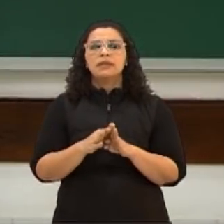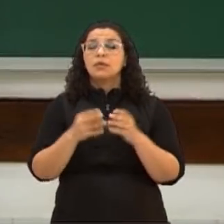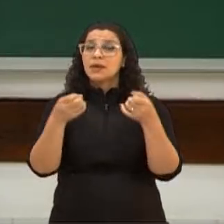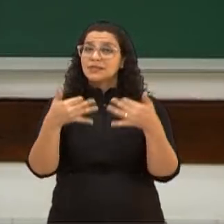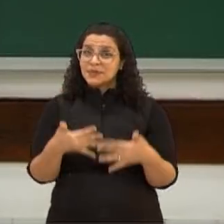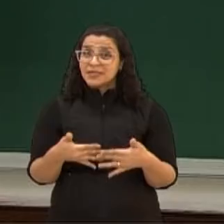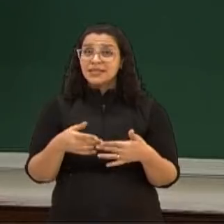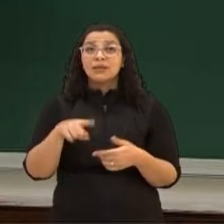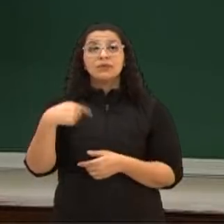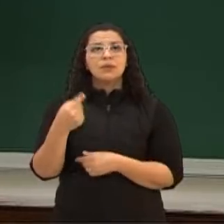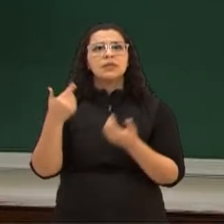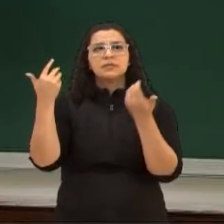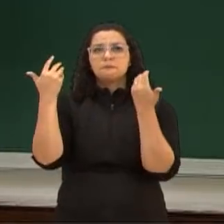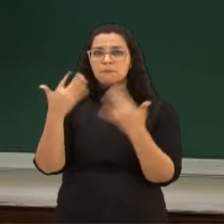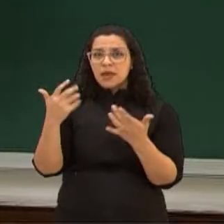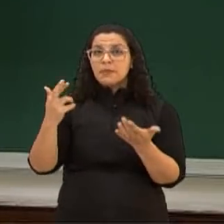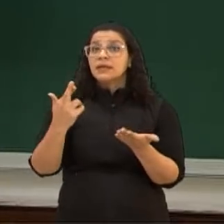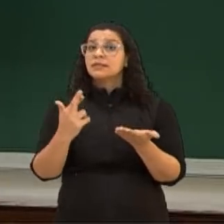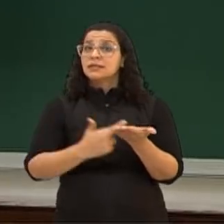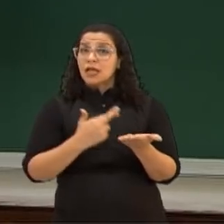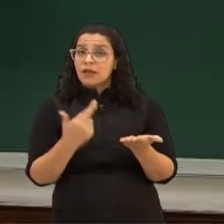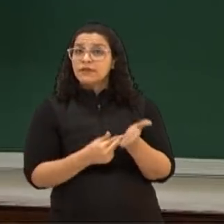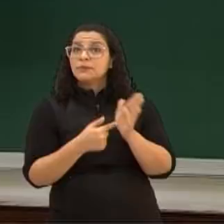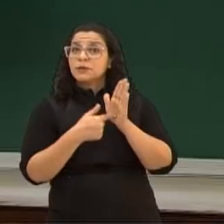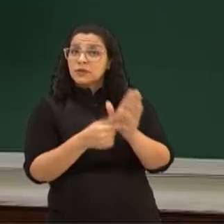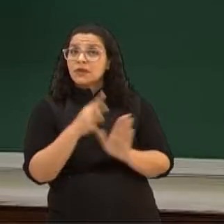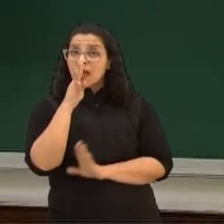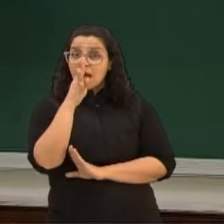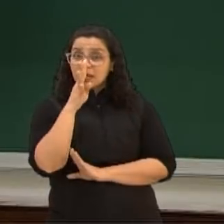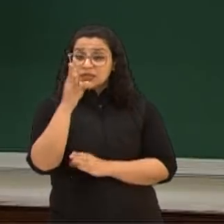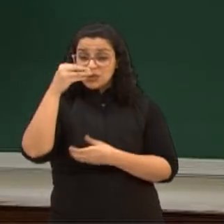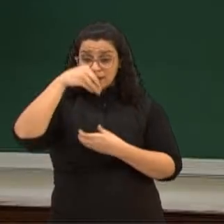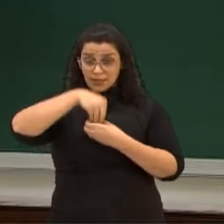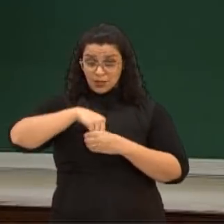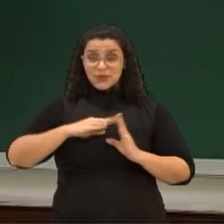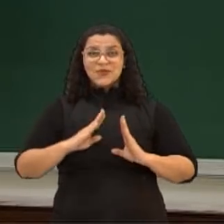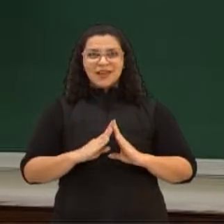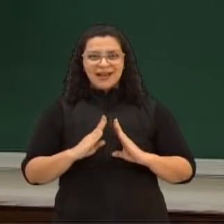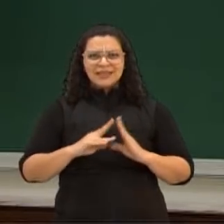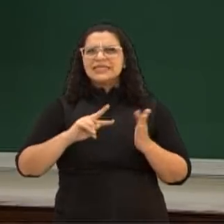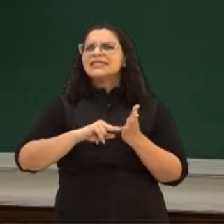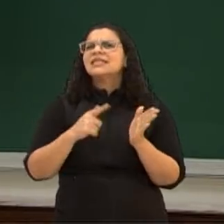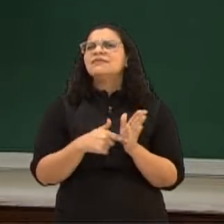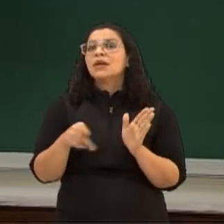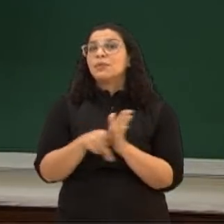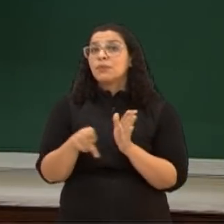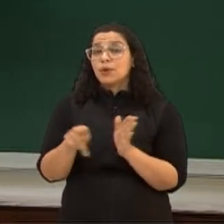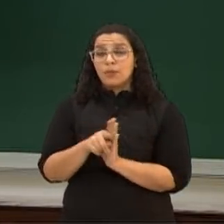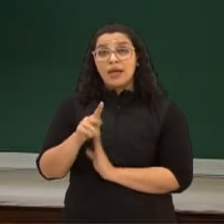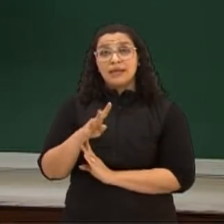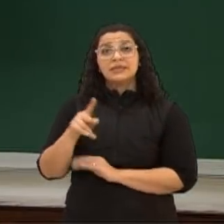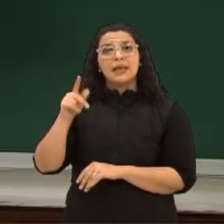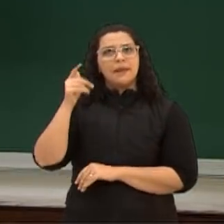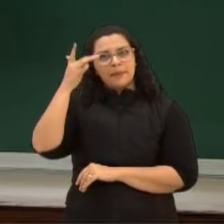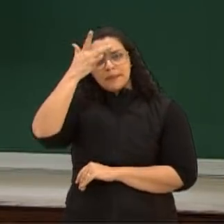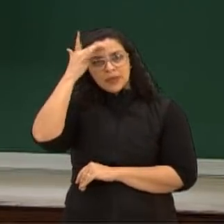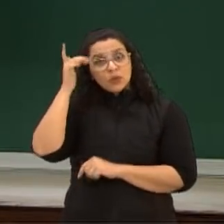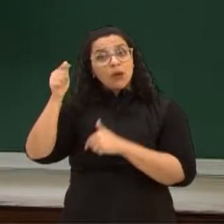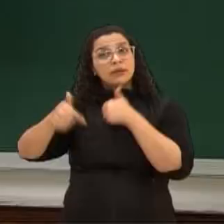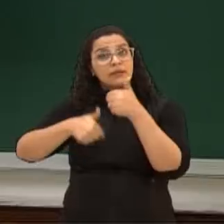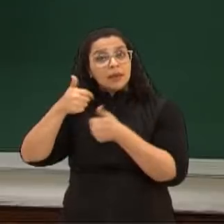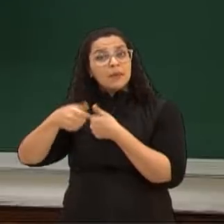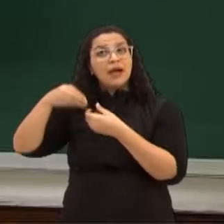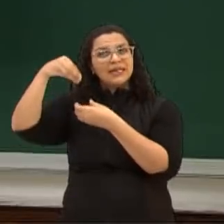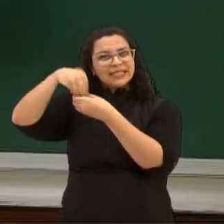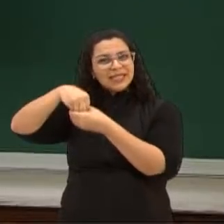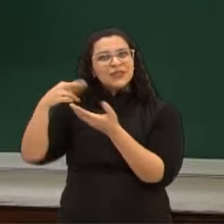comentário e parabéns à Super por publicar uma crítica que vem de dentro de casa. Então a gente sabe que essa pessoa trabalha